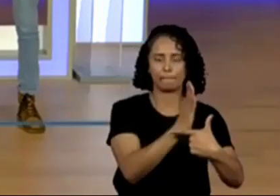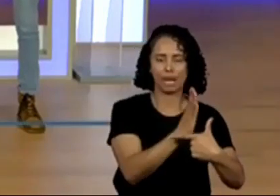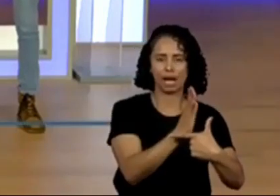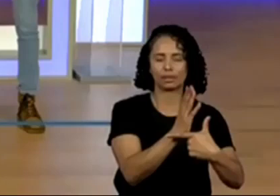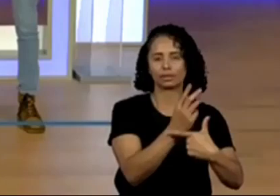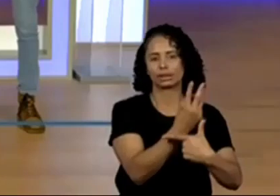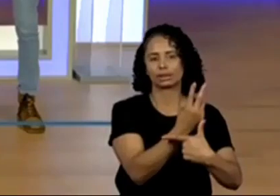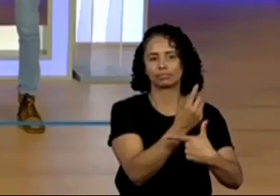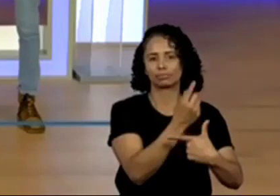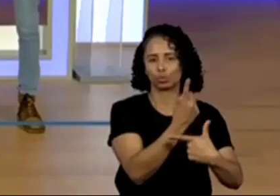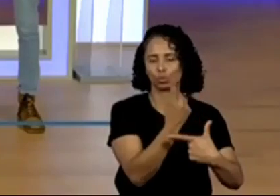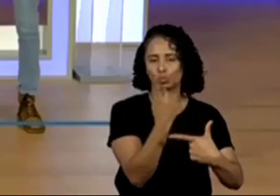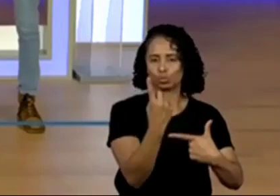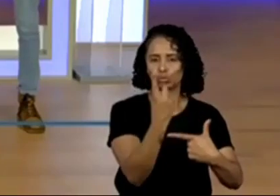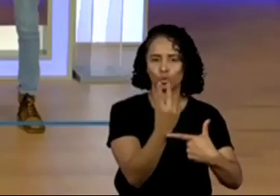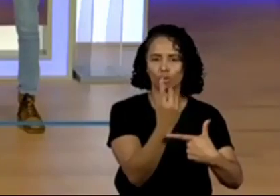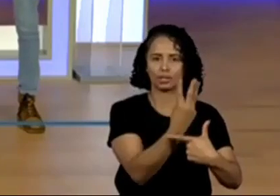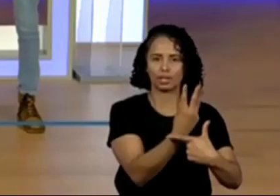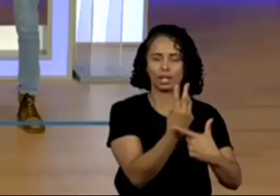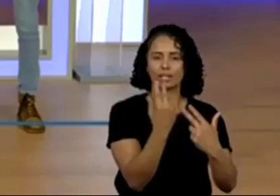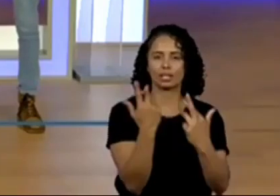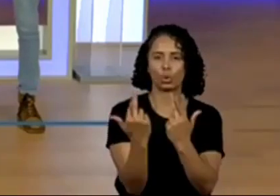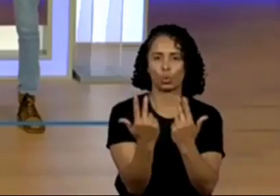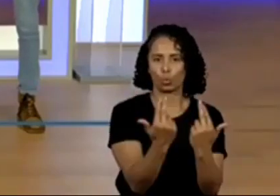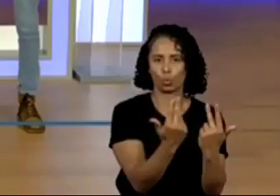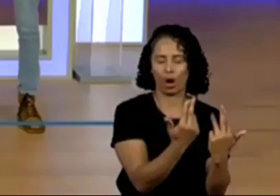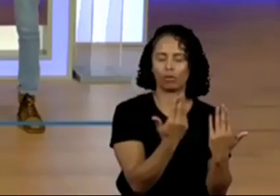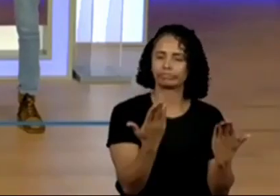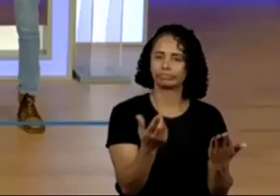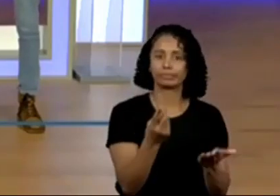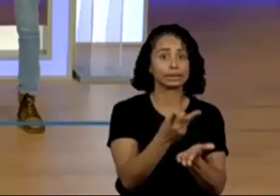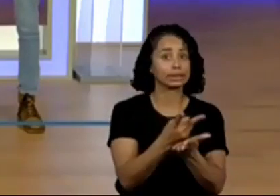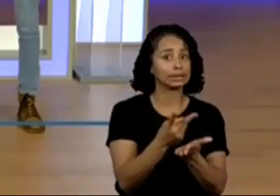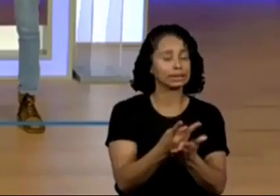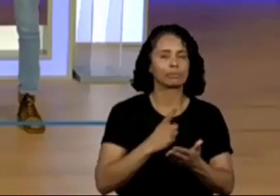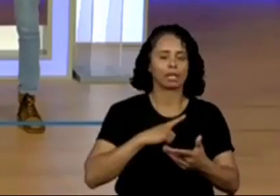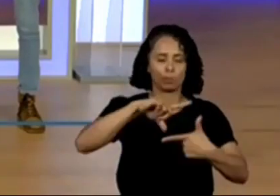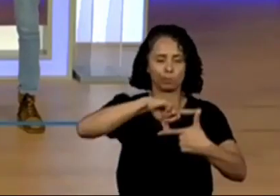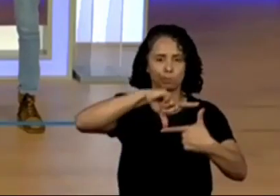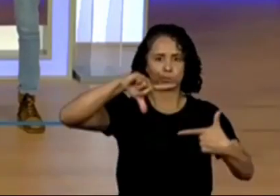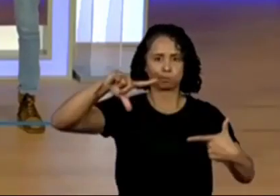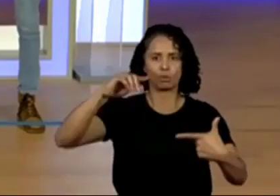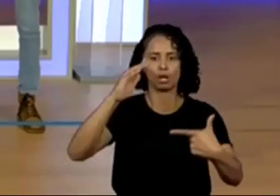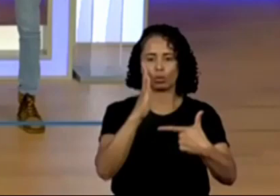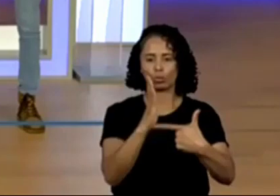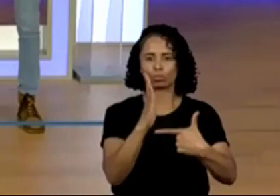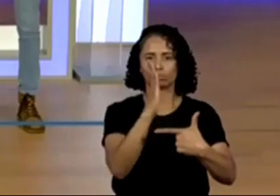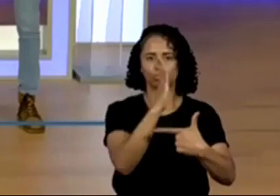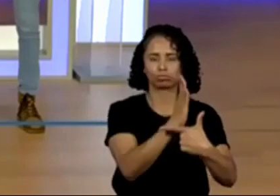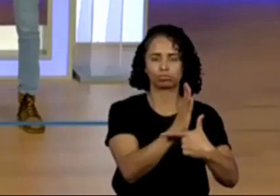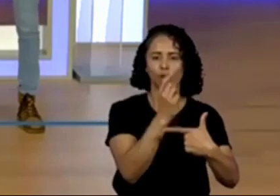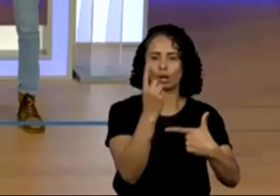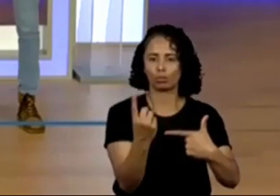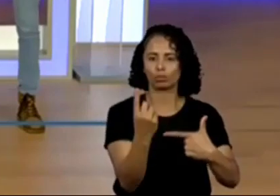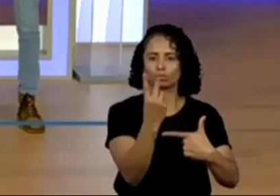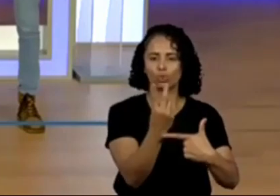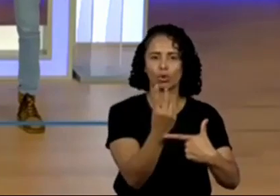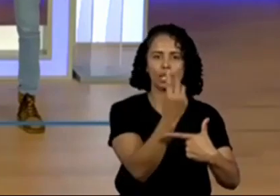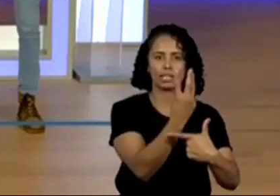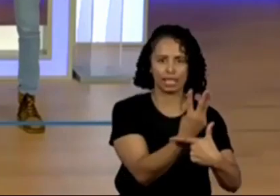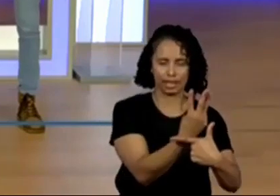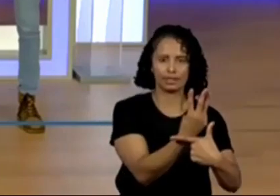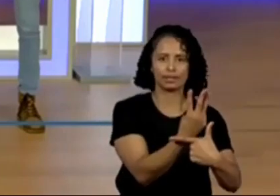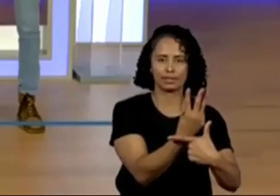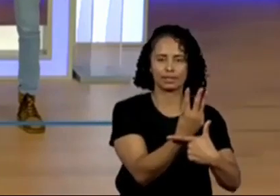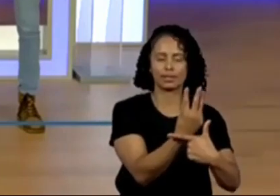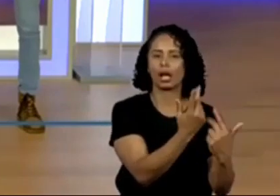muito aí no caderno, falar muito sobre isso, que é toda vez que nós temos a terça parte, temos que localizar isso. Acho que ficou claro isso, professor